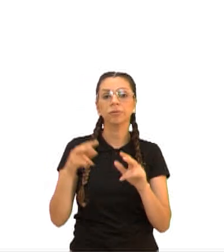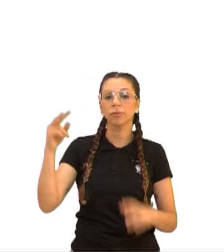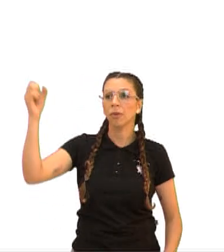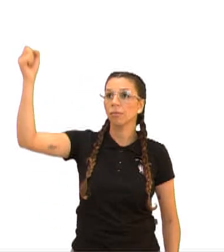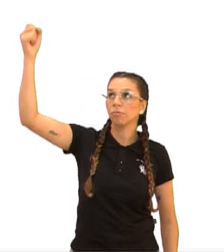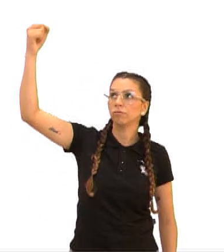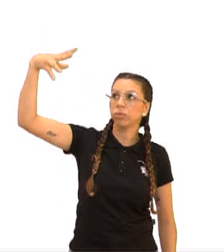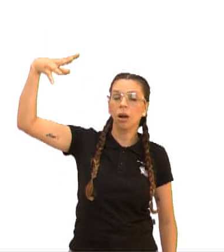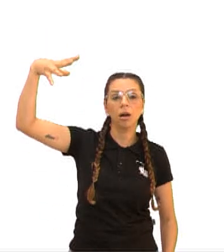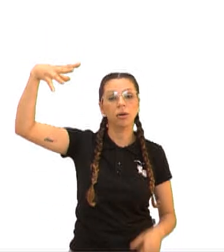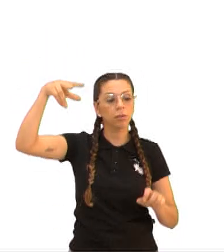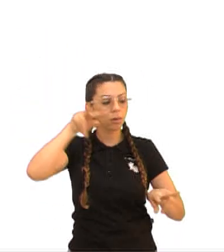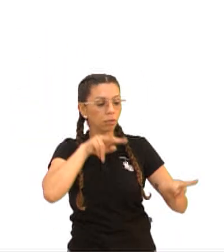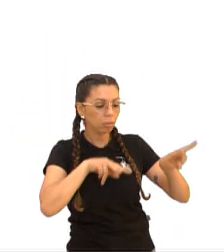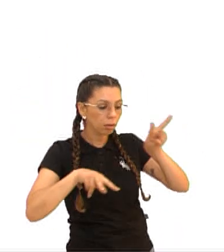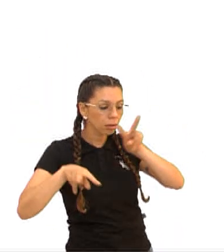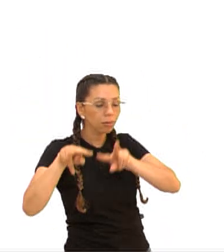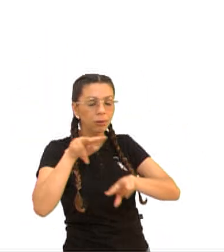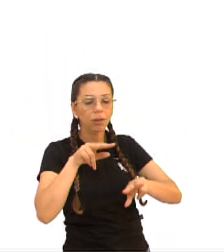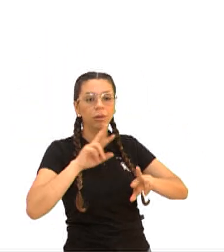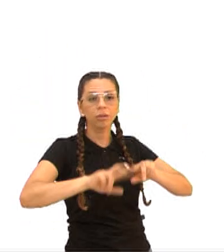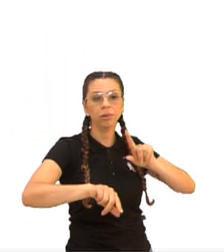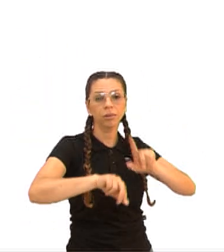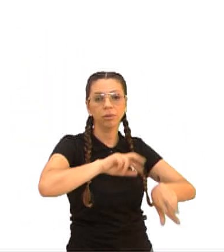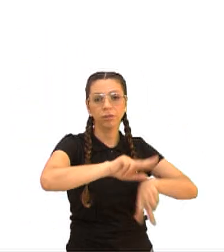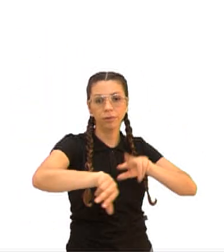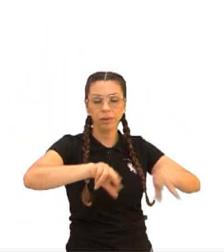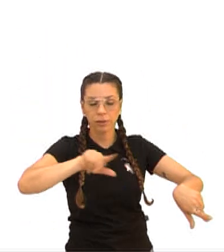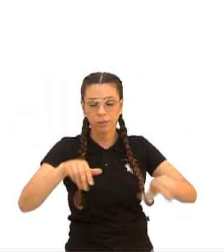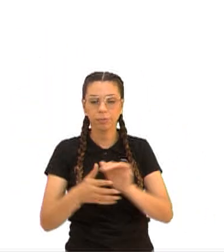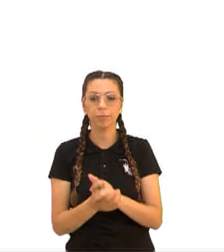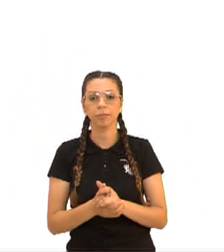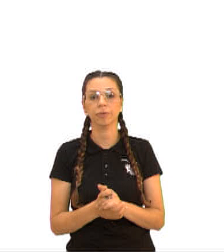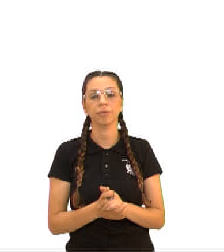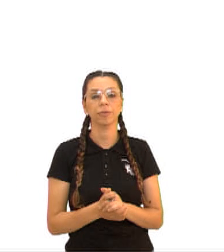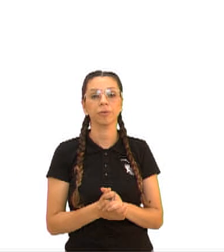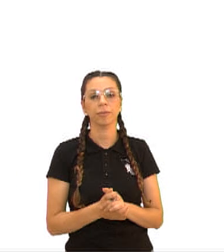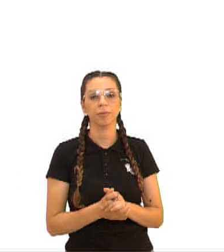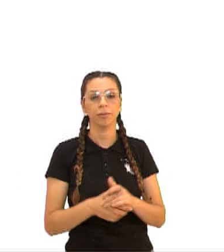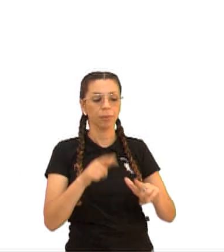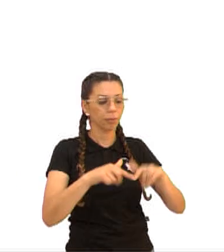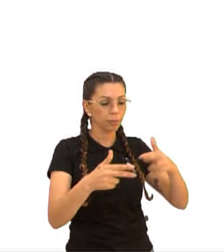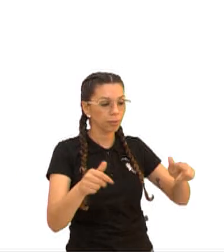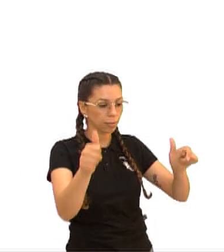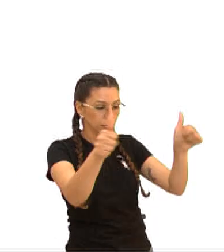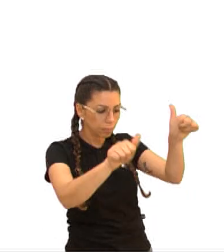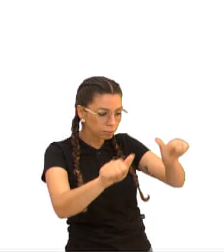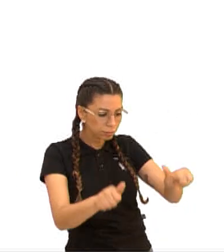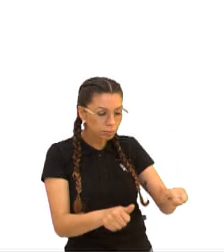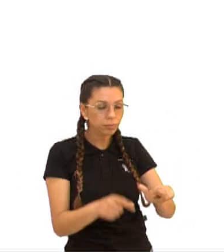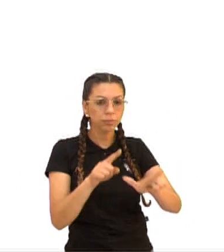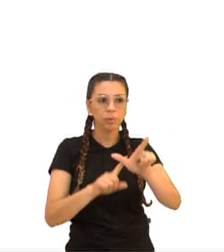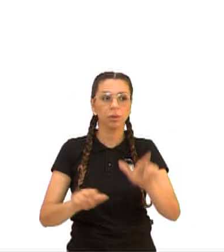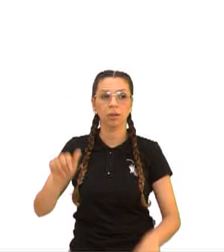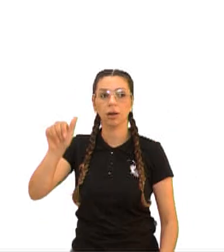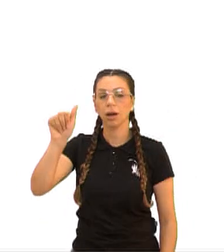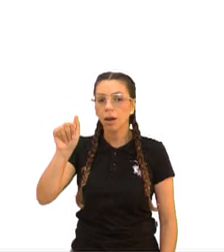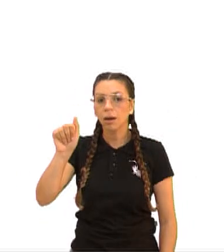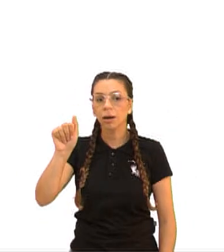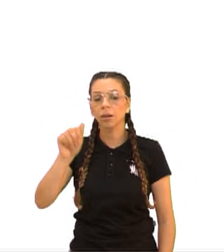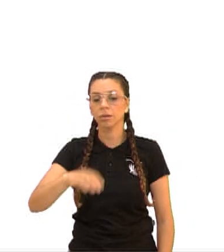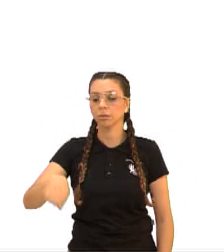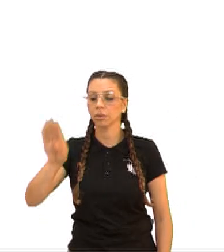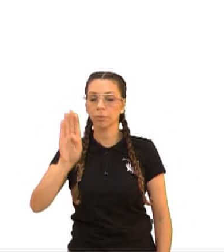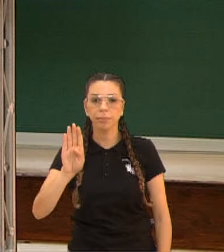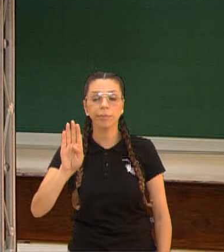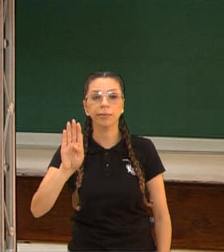luz solar em diferentes horas do dia. As figuras devem ter contornos nítidos. Letra A, alternativa 1 está correta, e letra